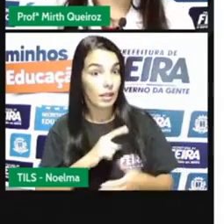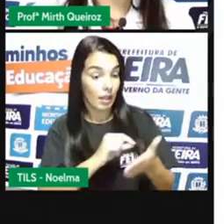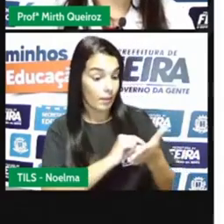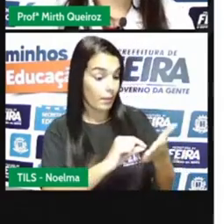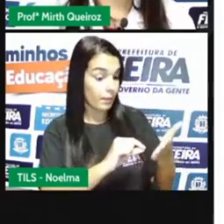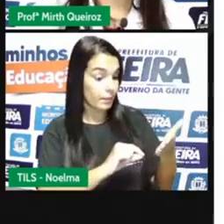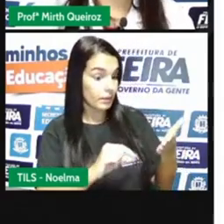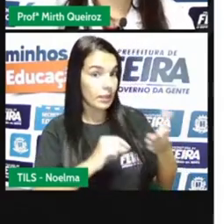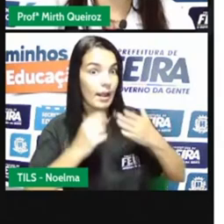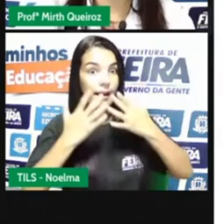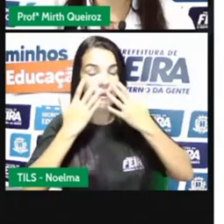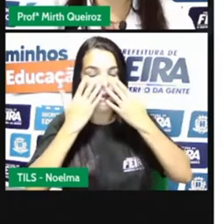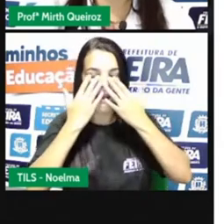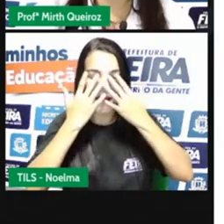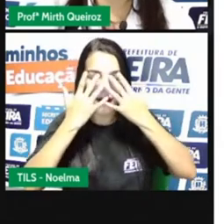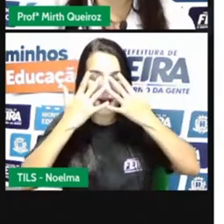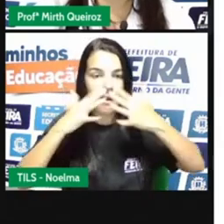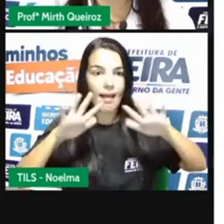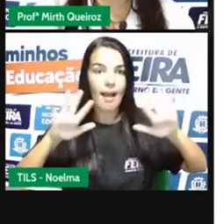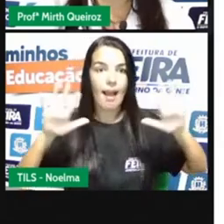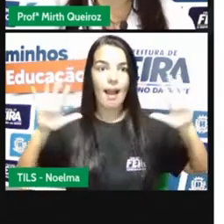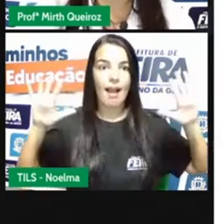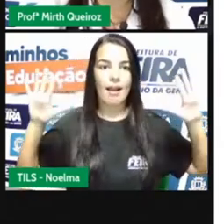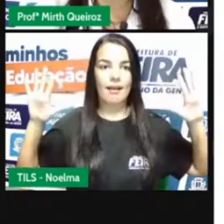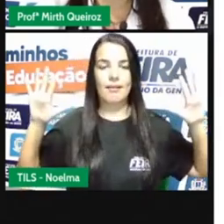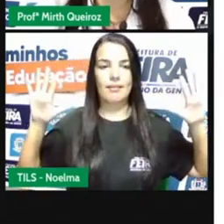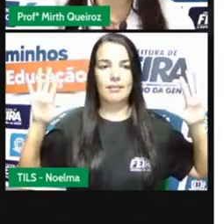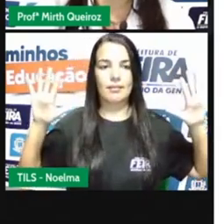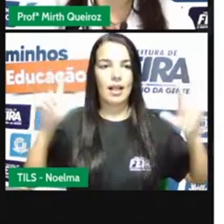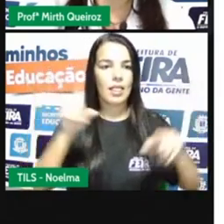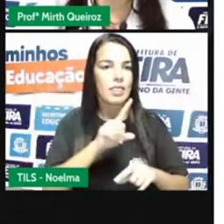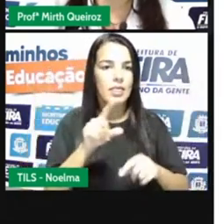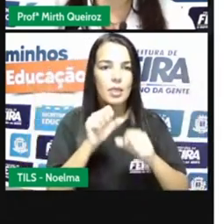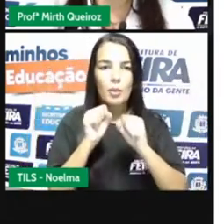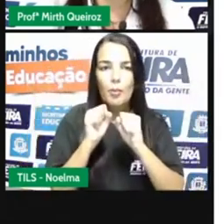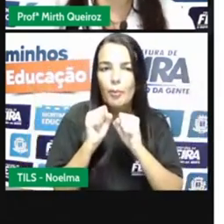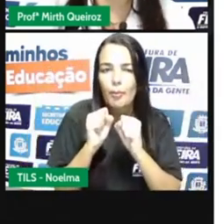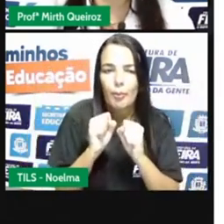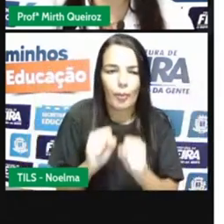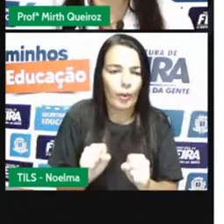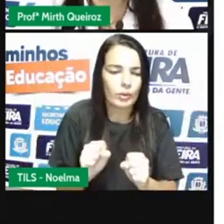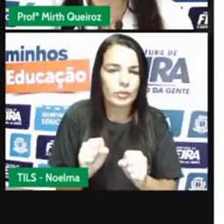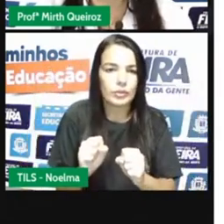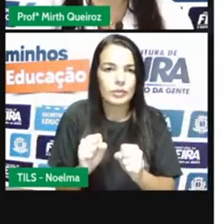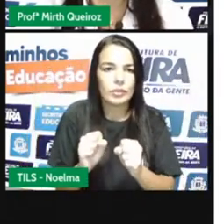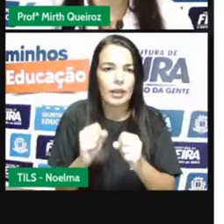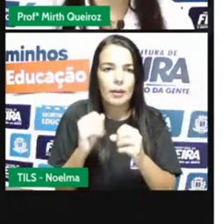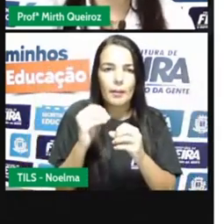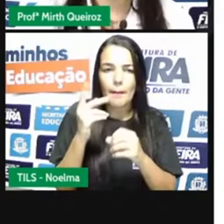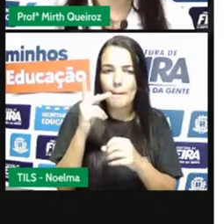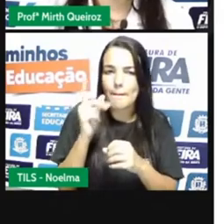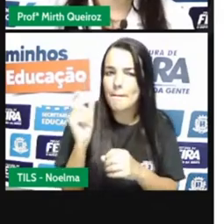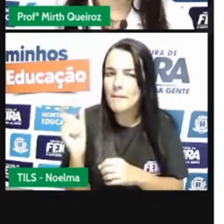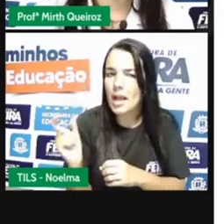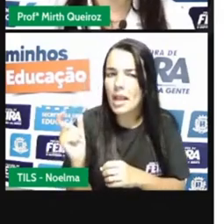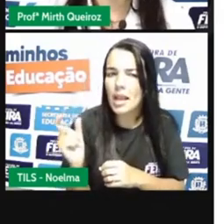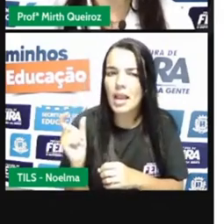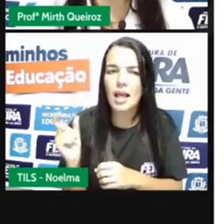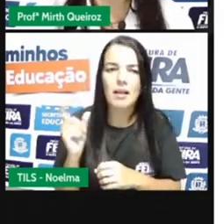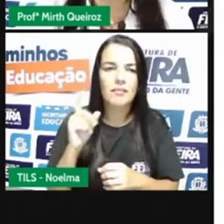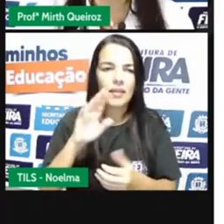E é escrito sempre com clareza, não pode deixar nenhum tipo de brecha para